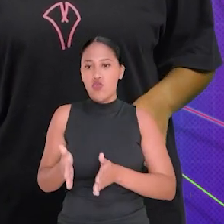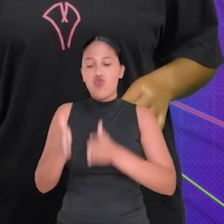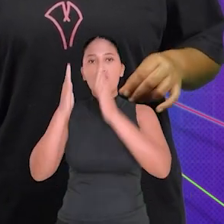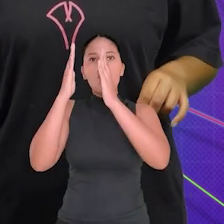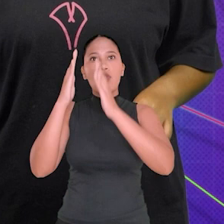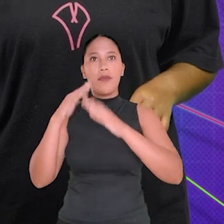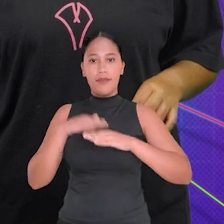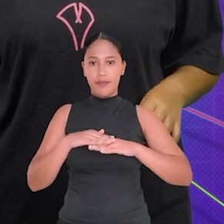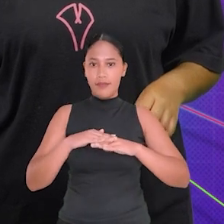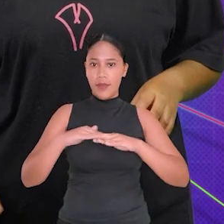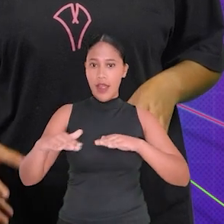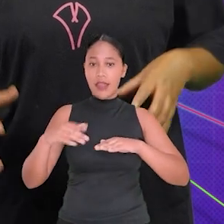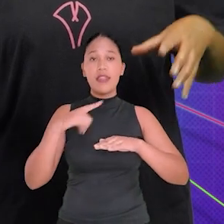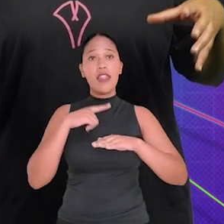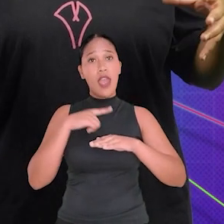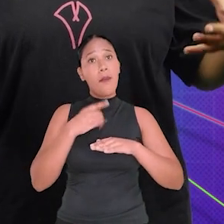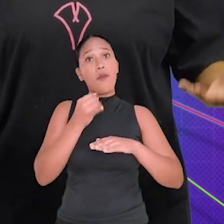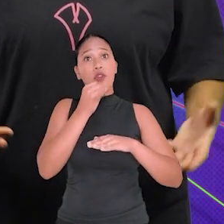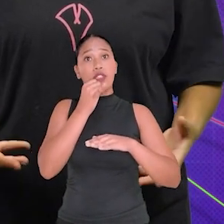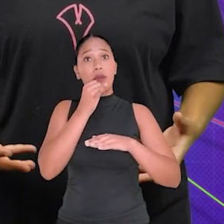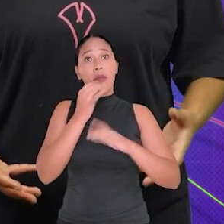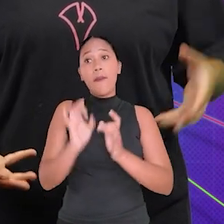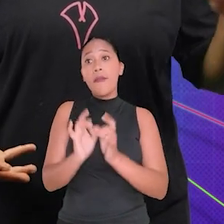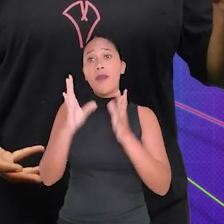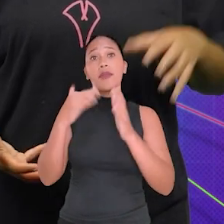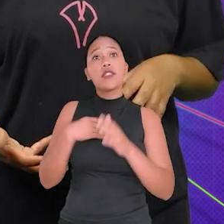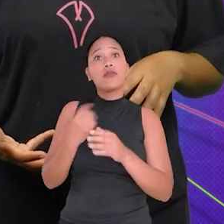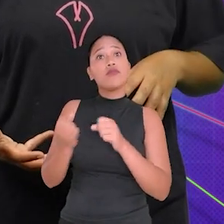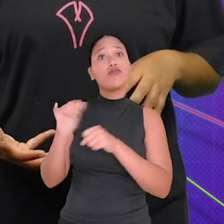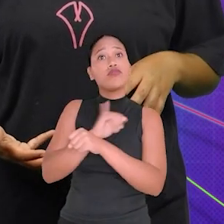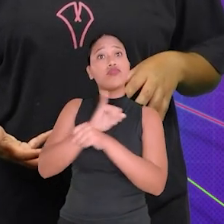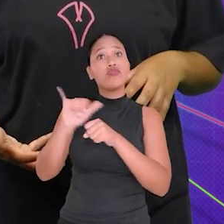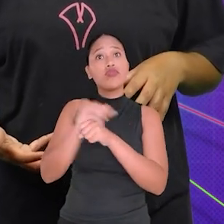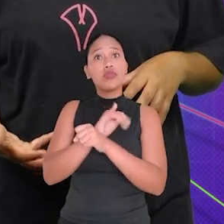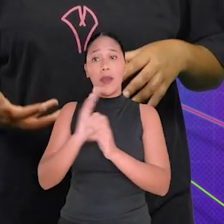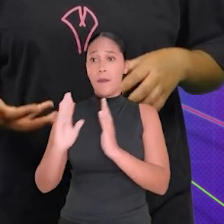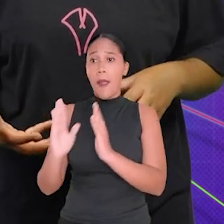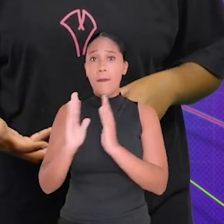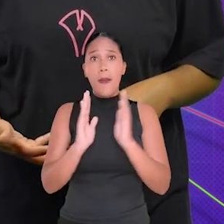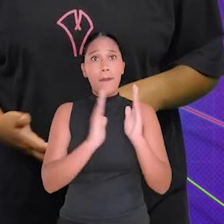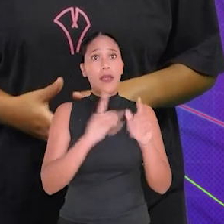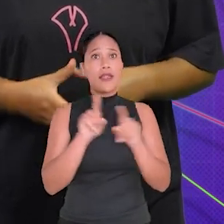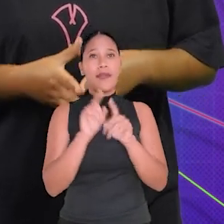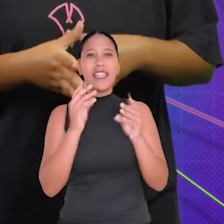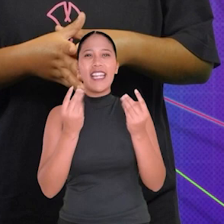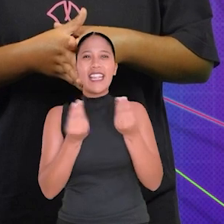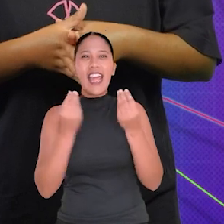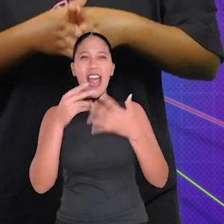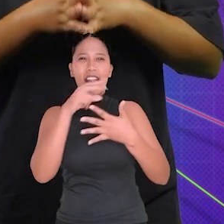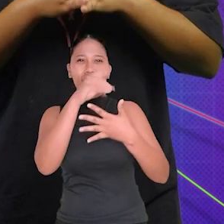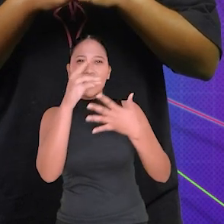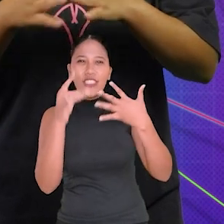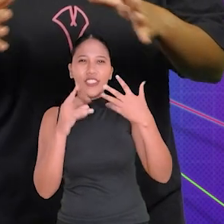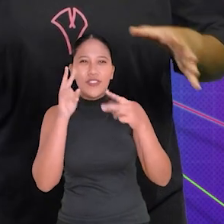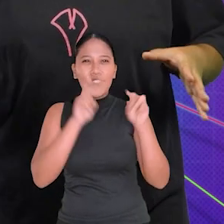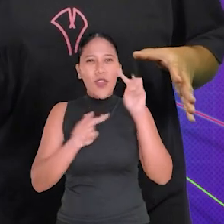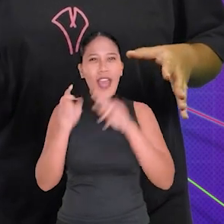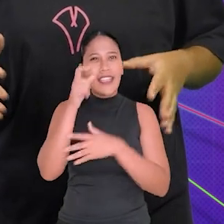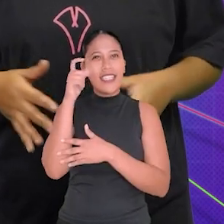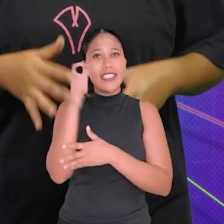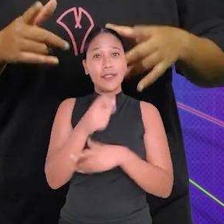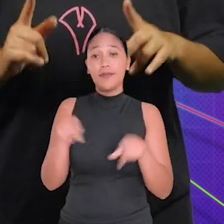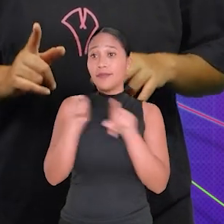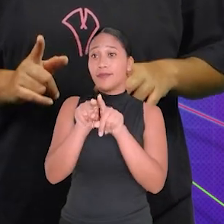de defesa podem ser colocadas em uma grade hexagonal, o que permite a criação de estratégias simétricas e detalhes visuais